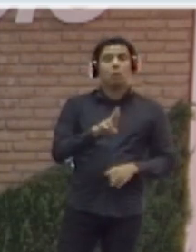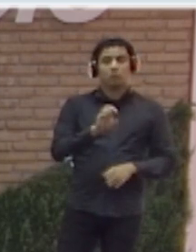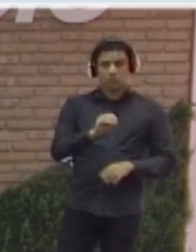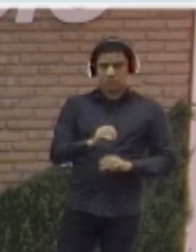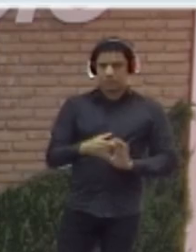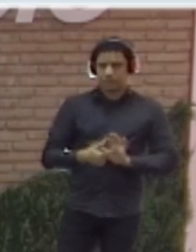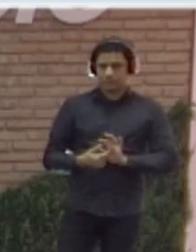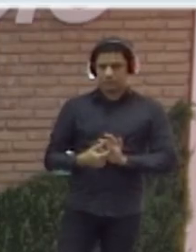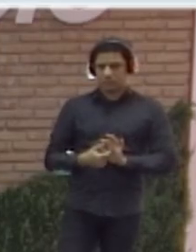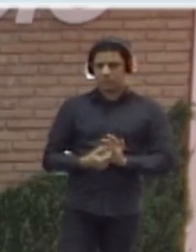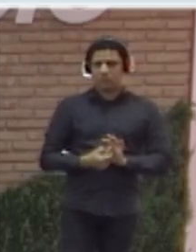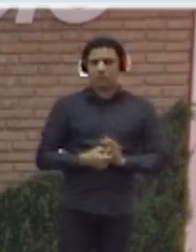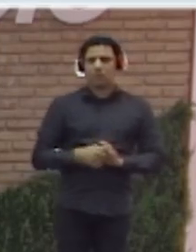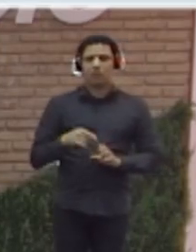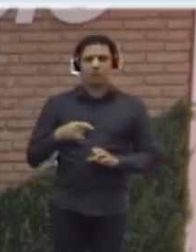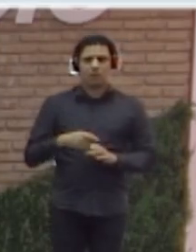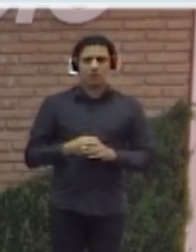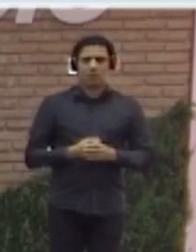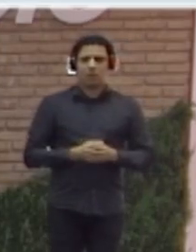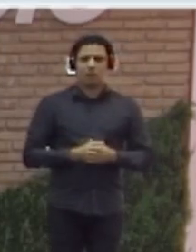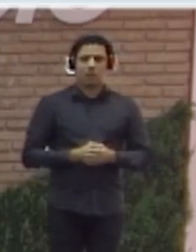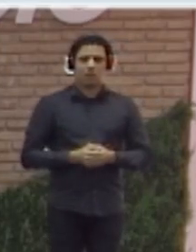da forma de produção TACT,